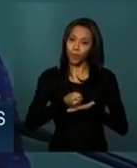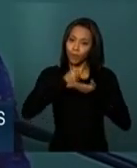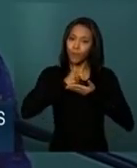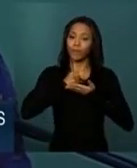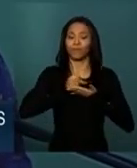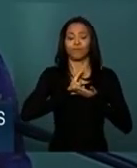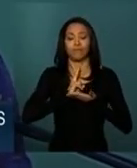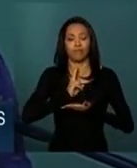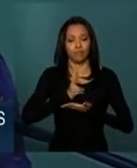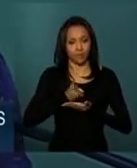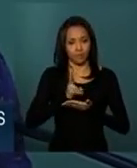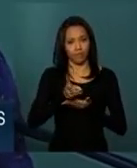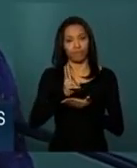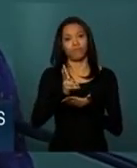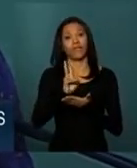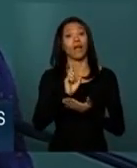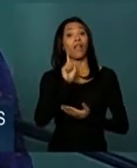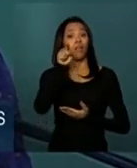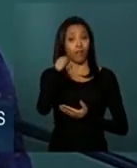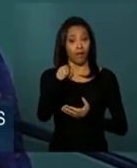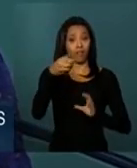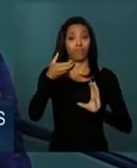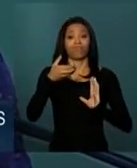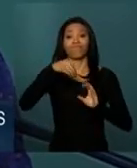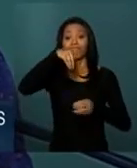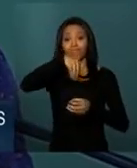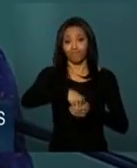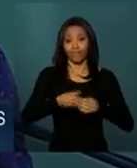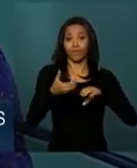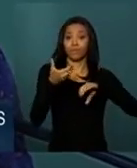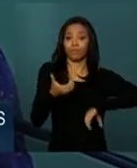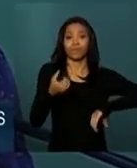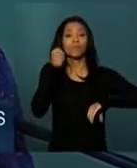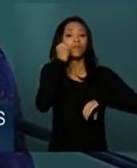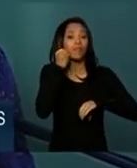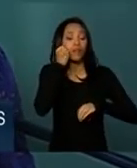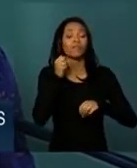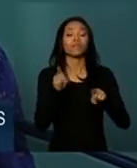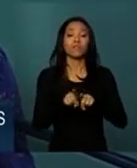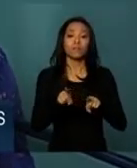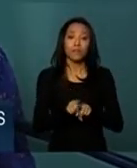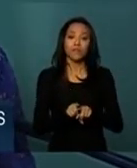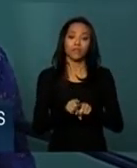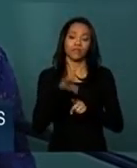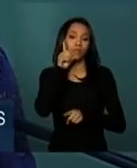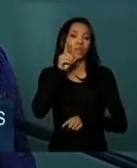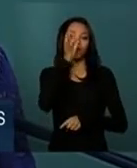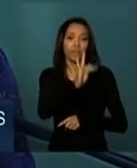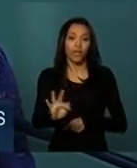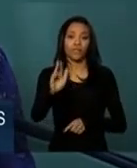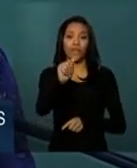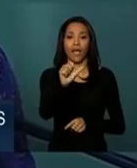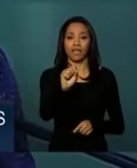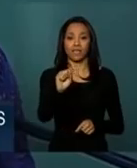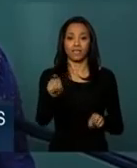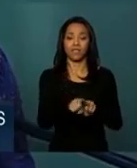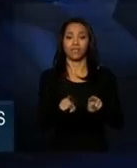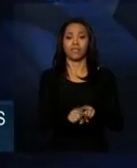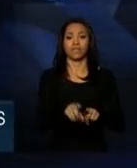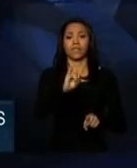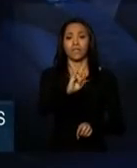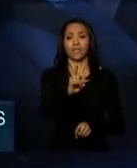dado no Senado Federal. Também os deputados federais, Assis Carvalho, Iracema